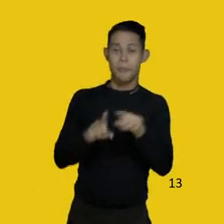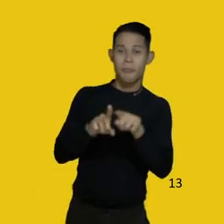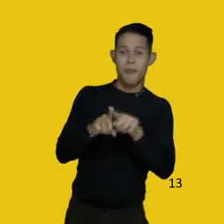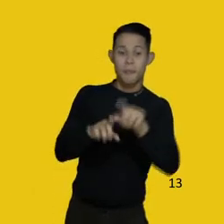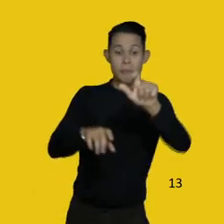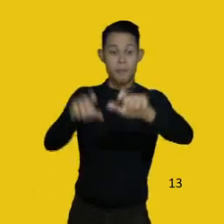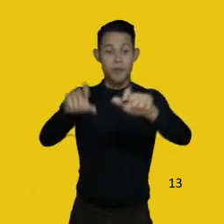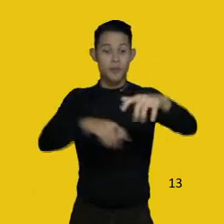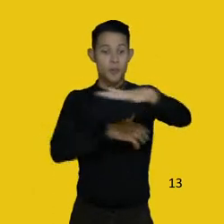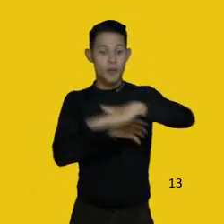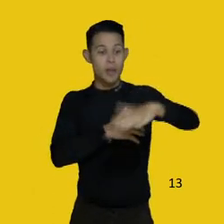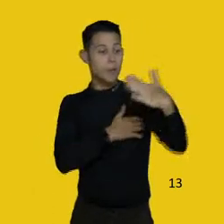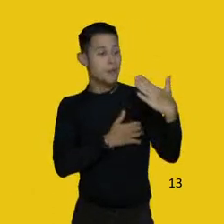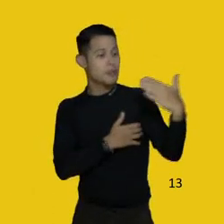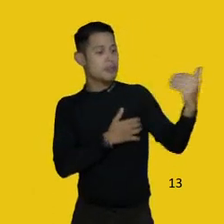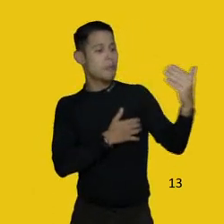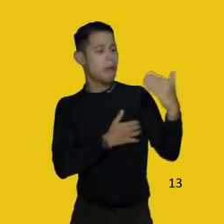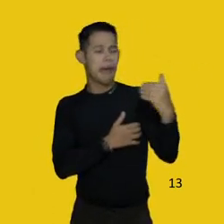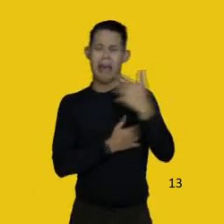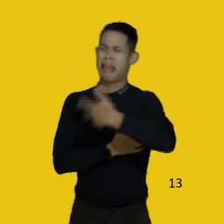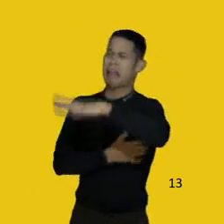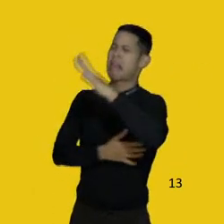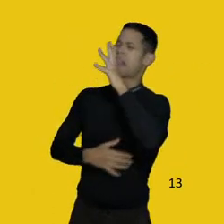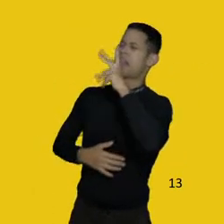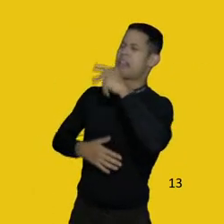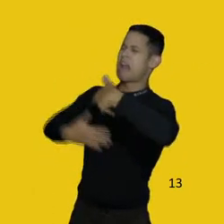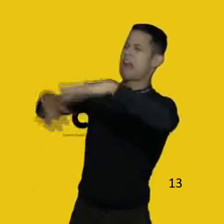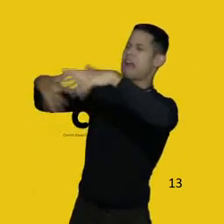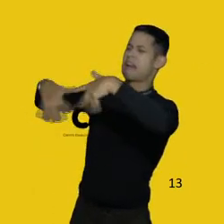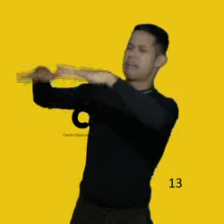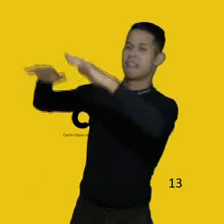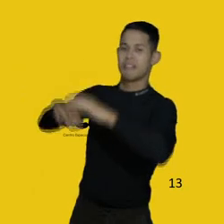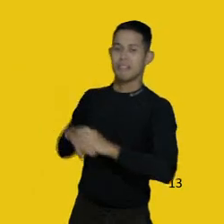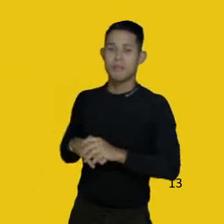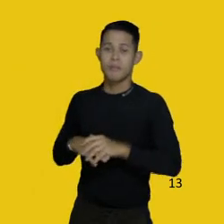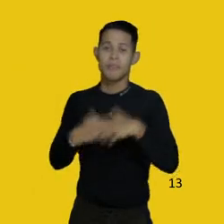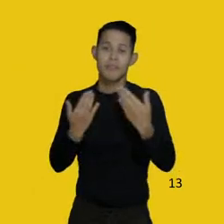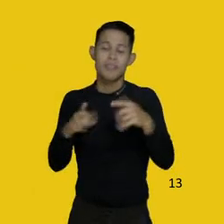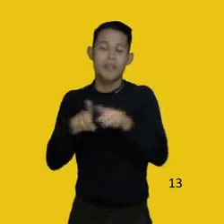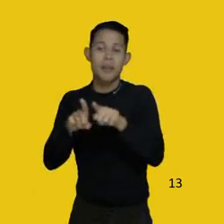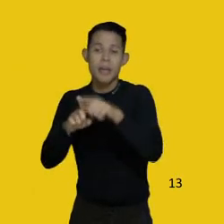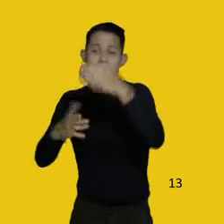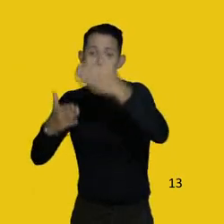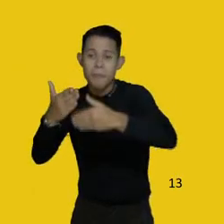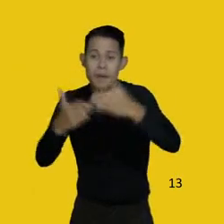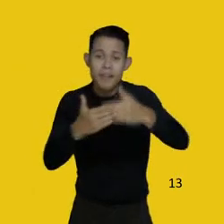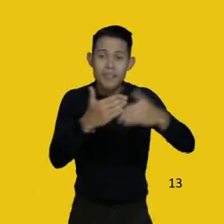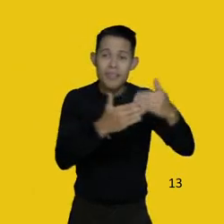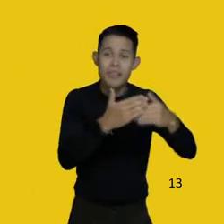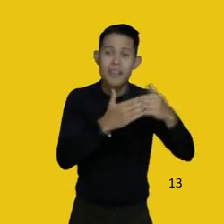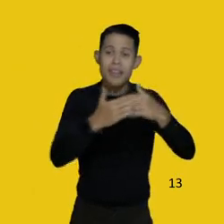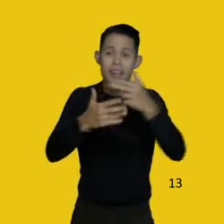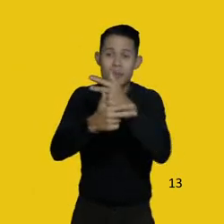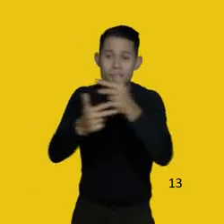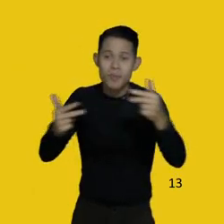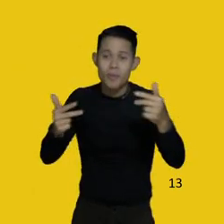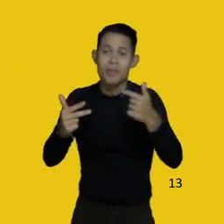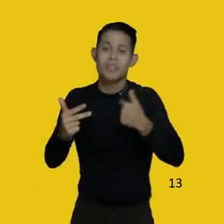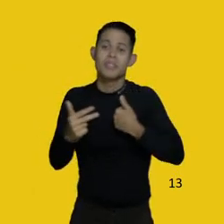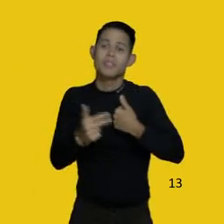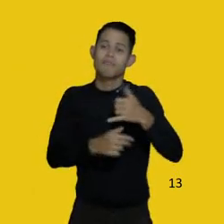me chamarem de lesado entender por perder tantas as coisas me complicar com uma museos